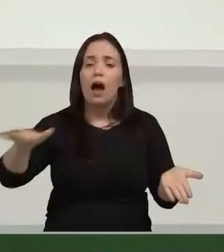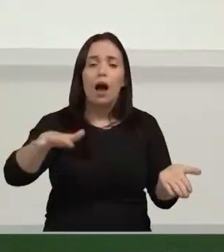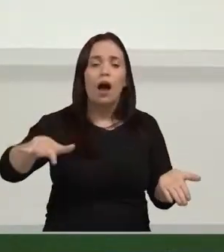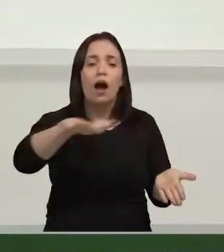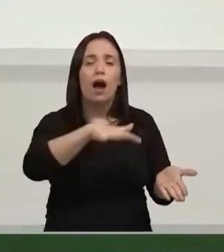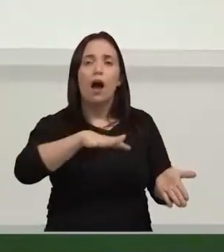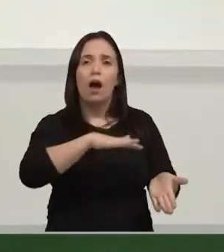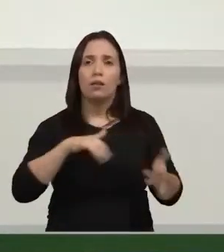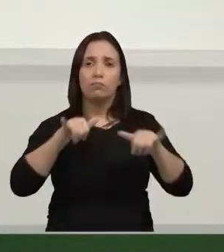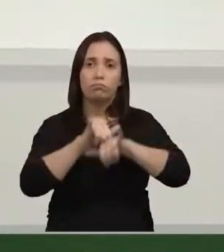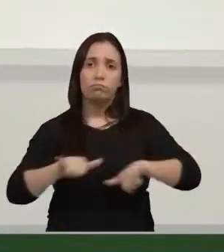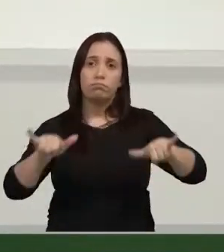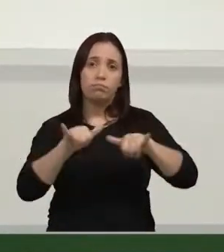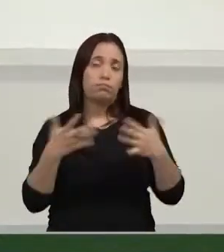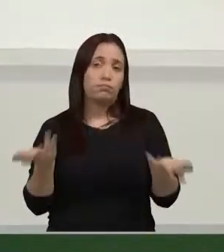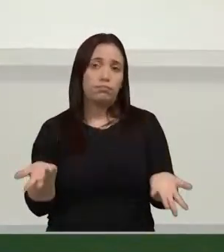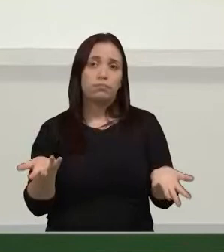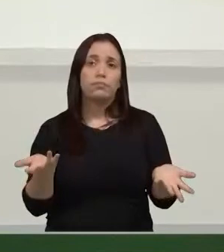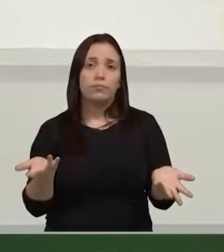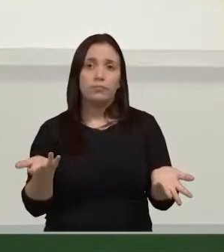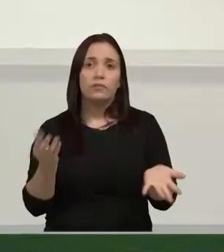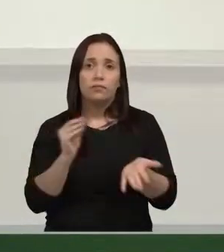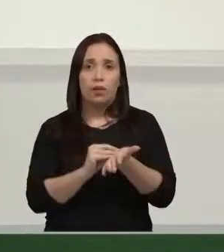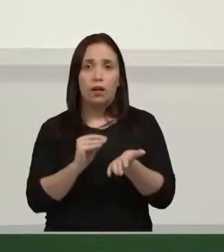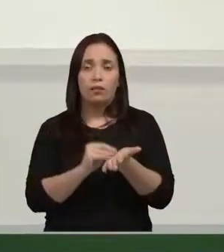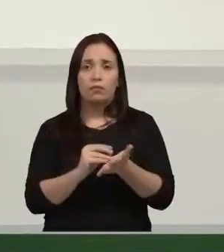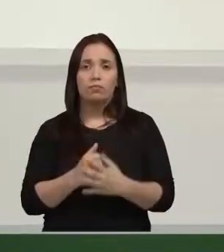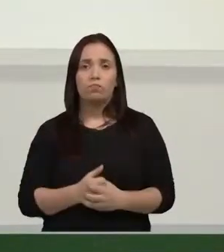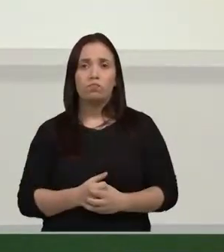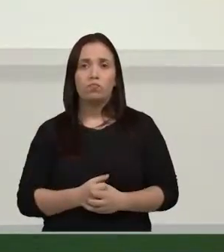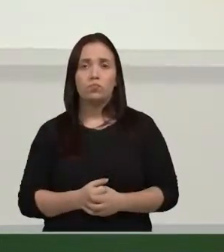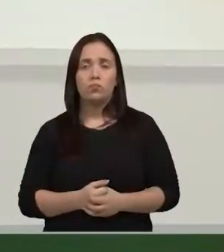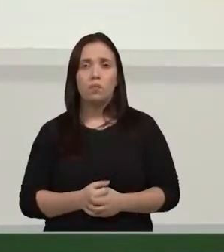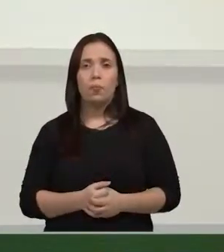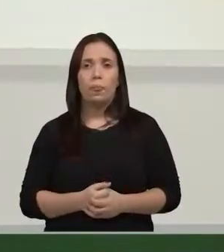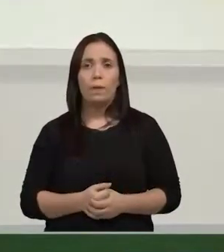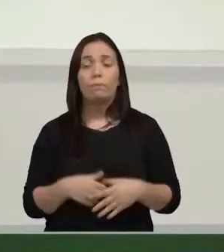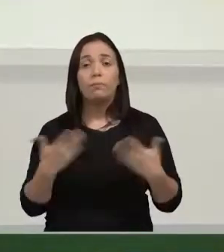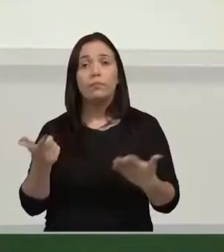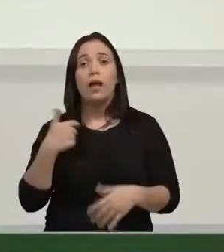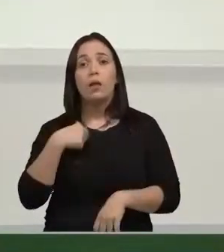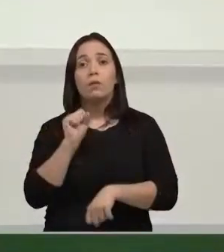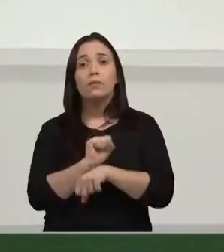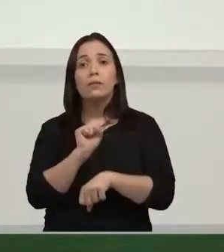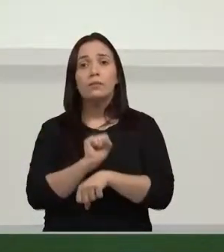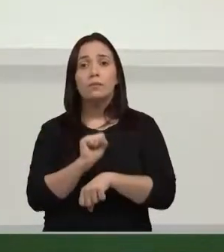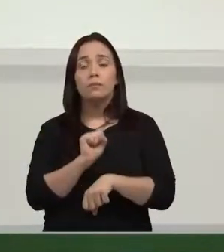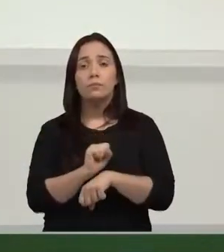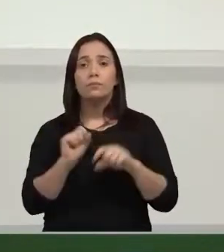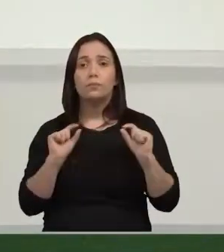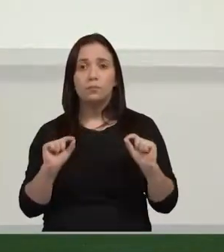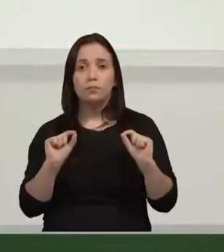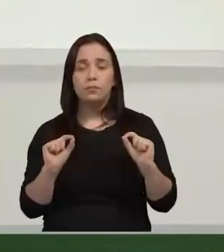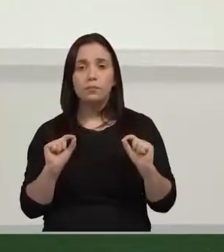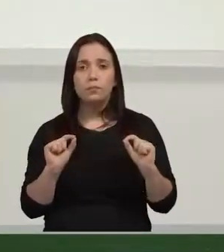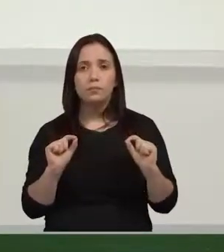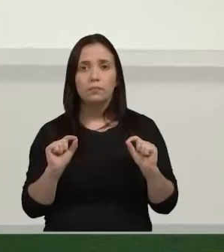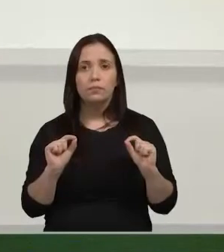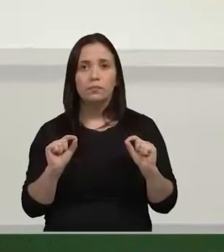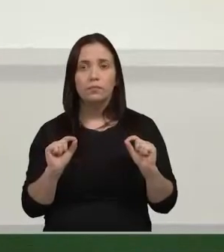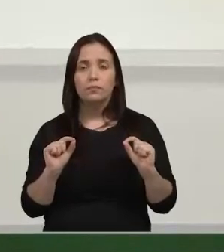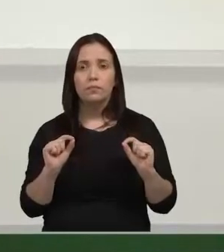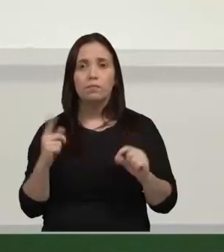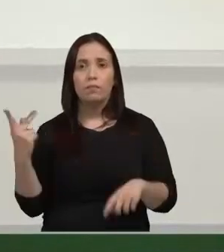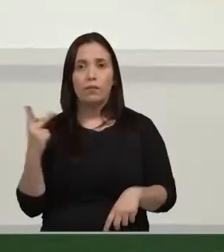Ordem, o general, os candidatos que tem aí, do PSOL, o